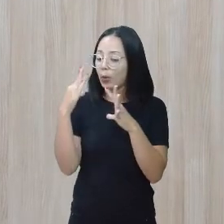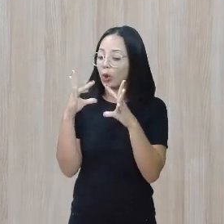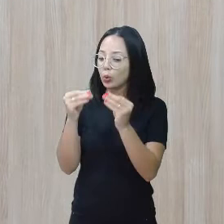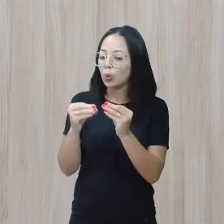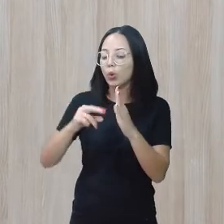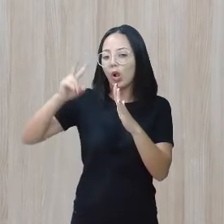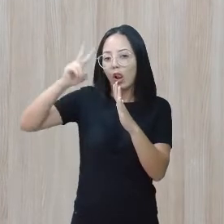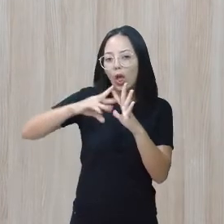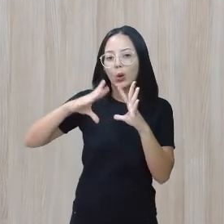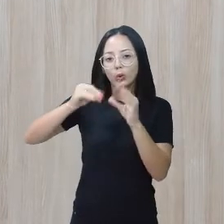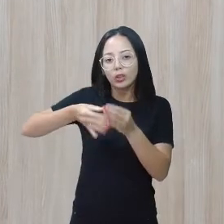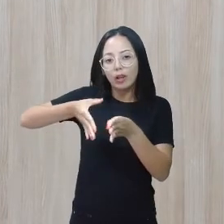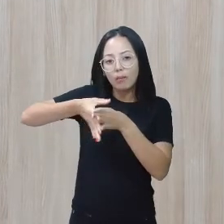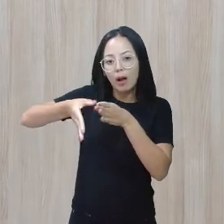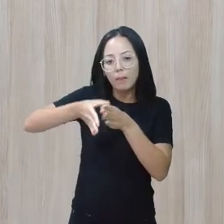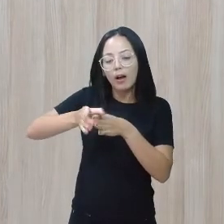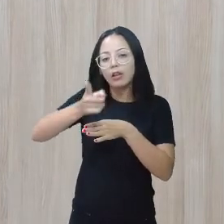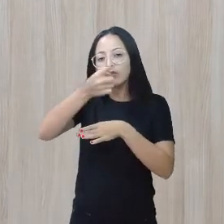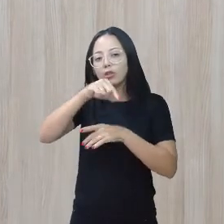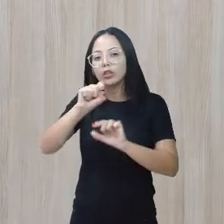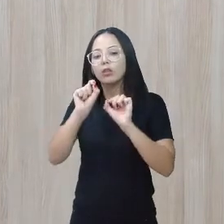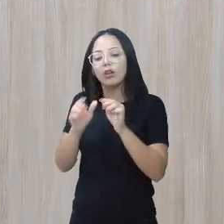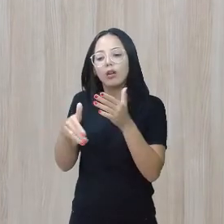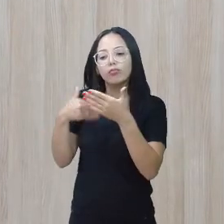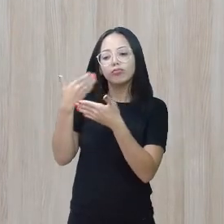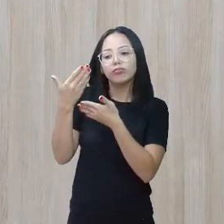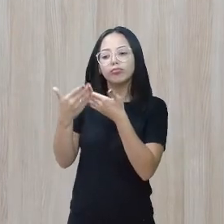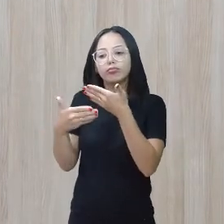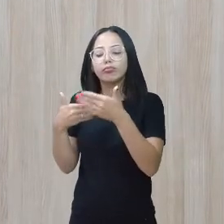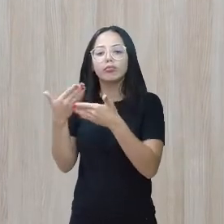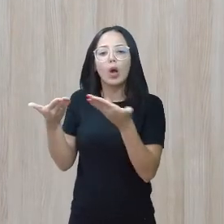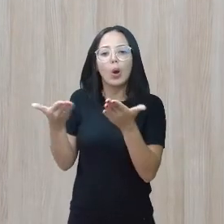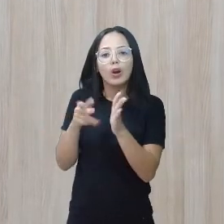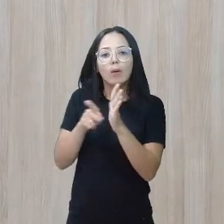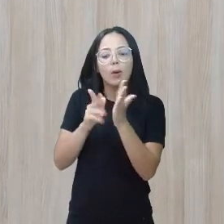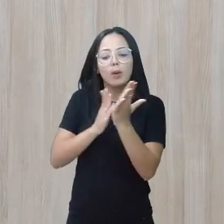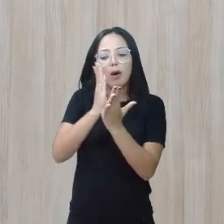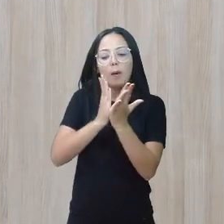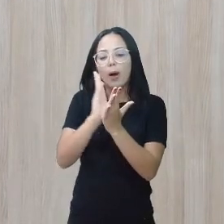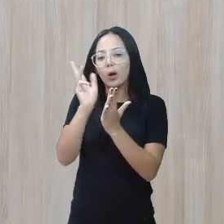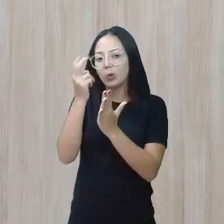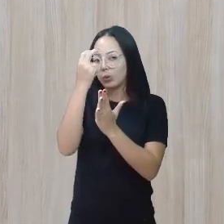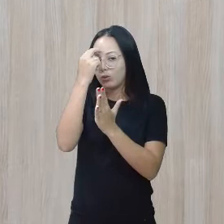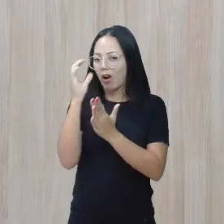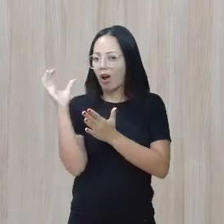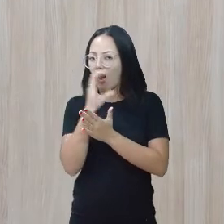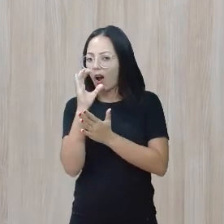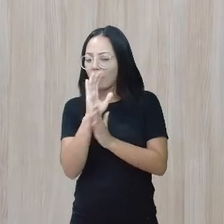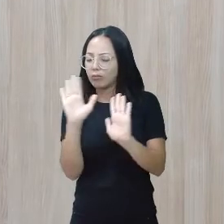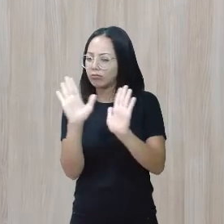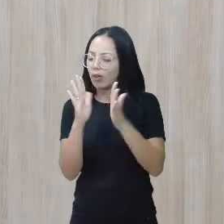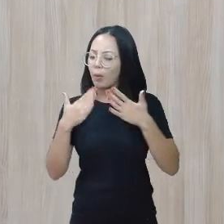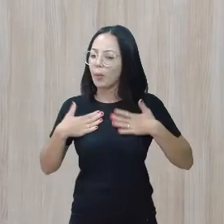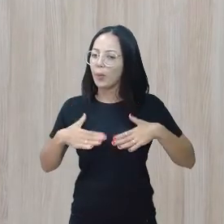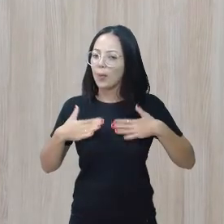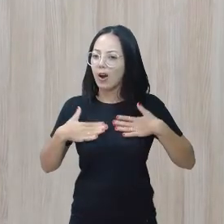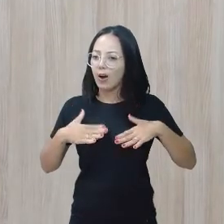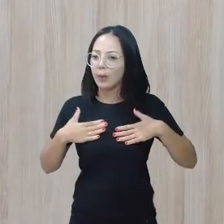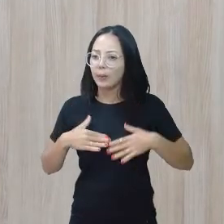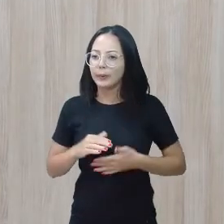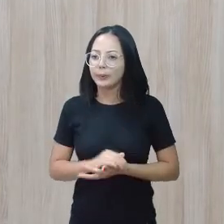mundo recomenda. E aí você vai construindo esse seu repertório cultural, sem pressa e sem agonia também.